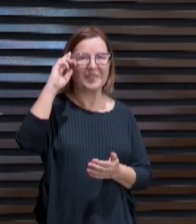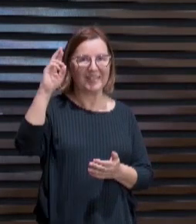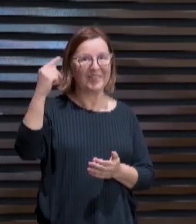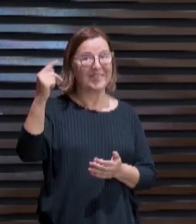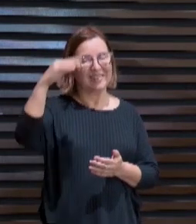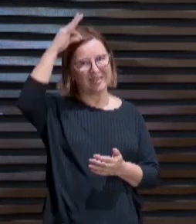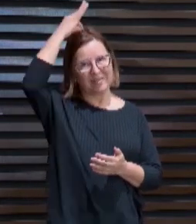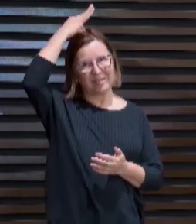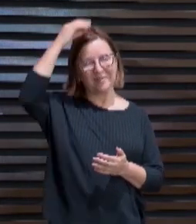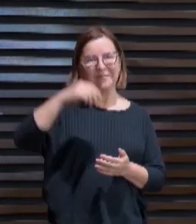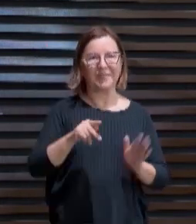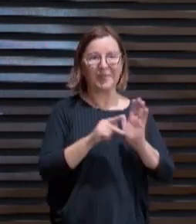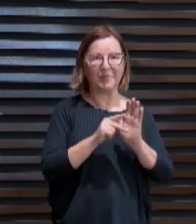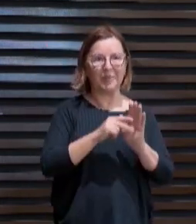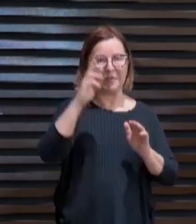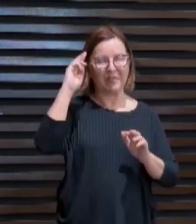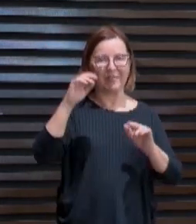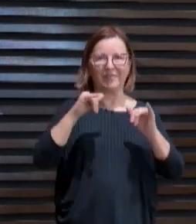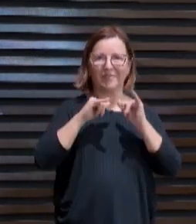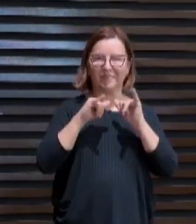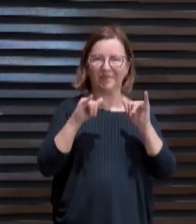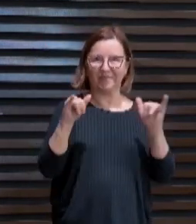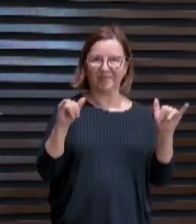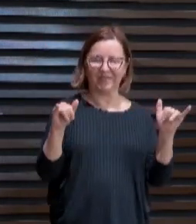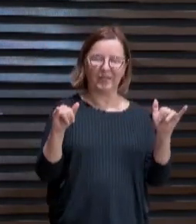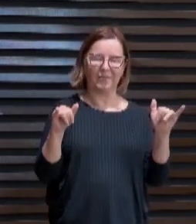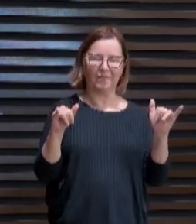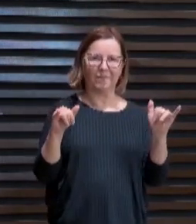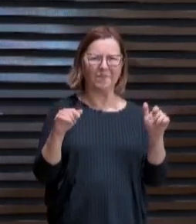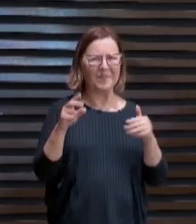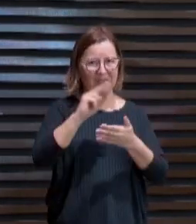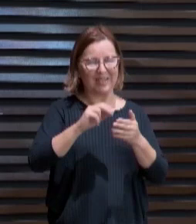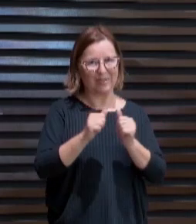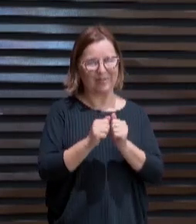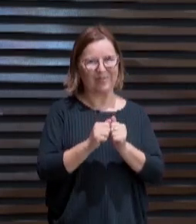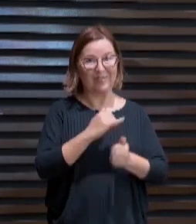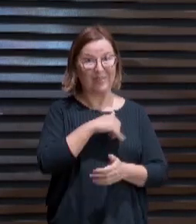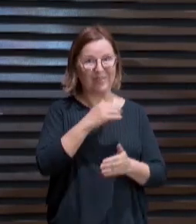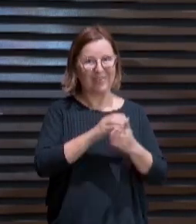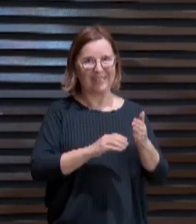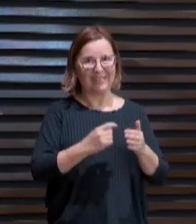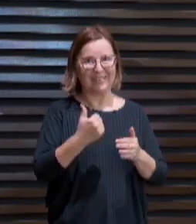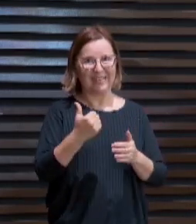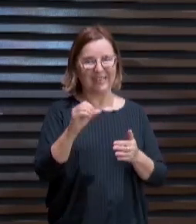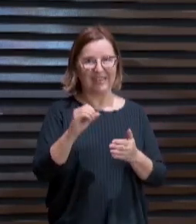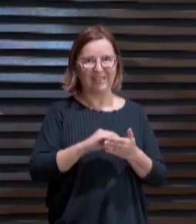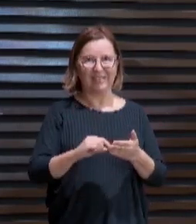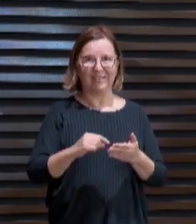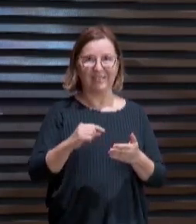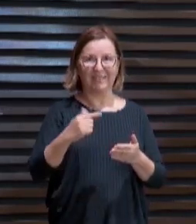é? O próprio Senhor declarou o seguinte, vamos ler juntos? João 10, 27 e 28, com bastante